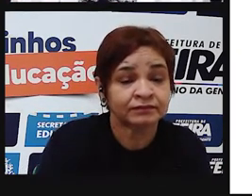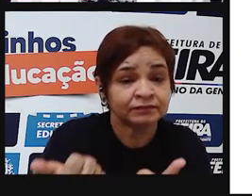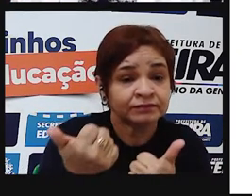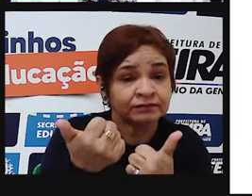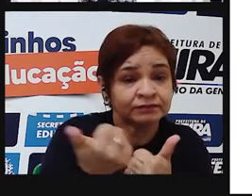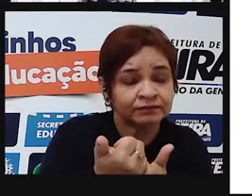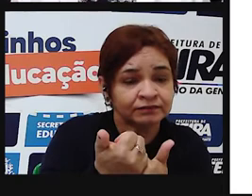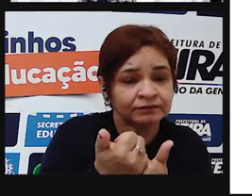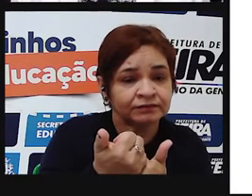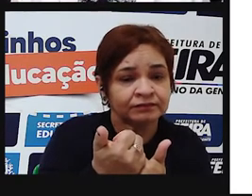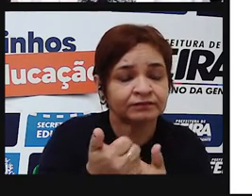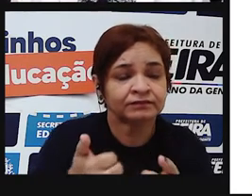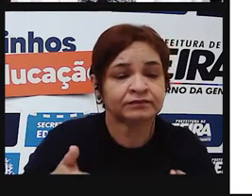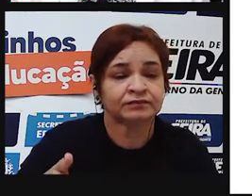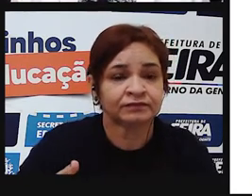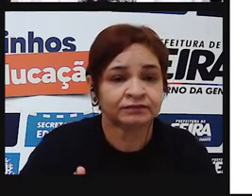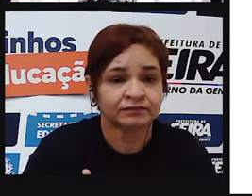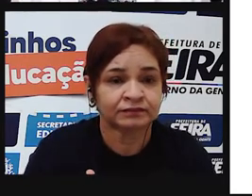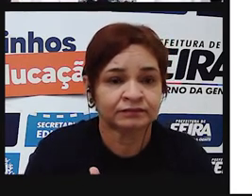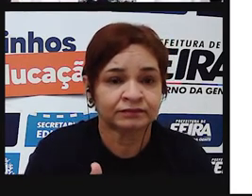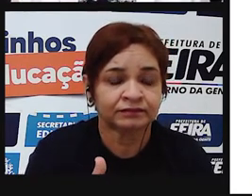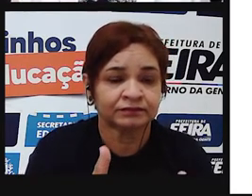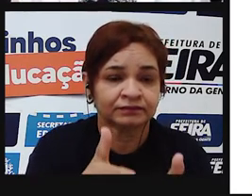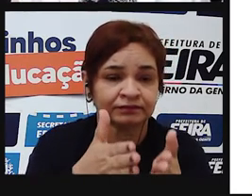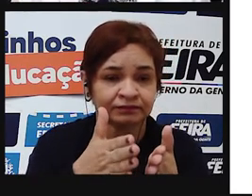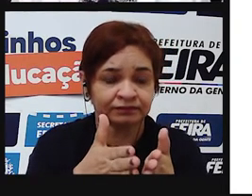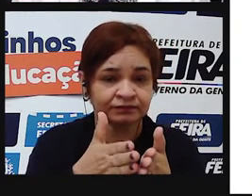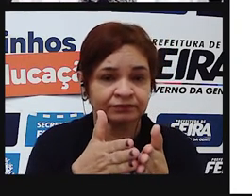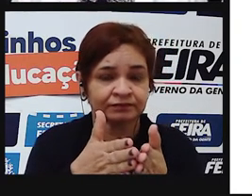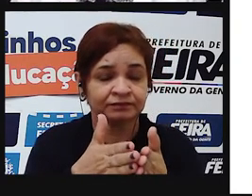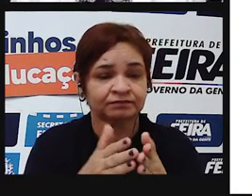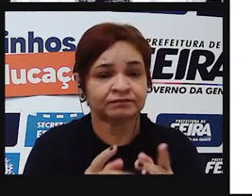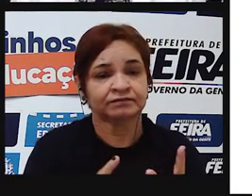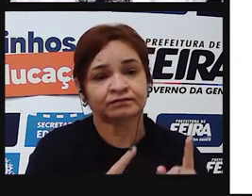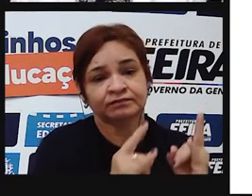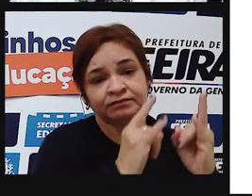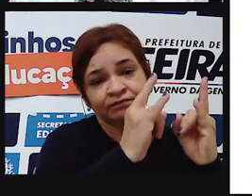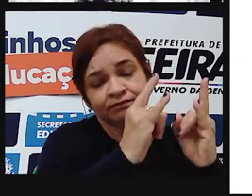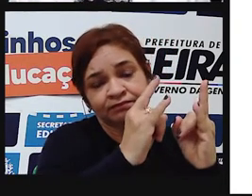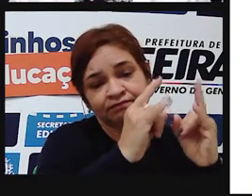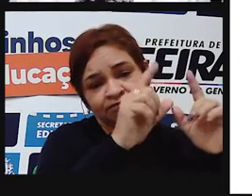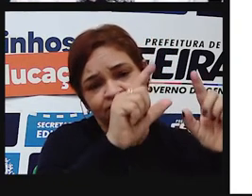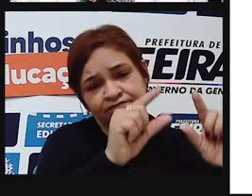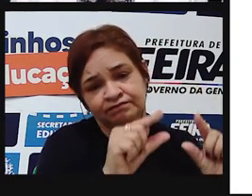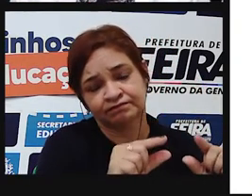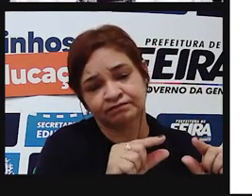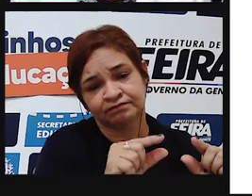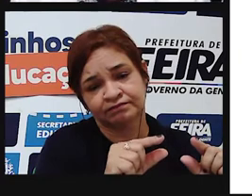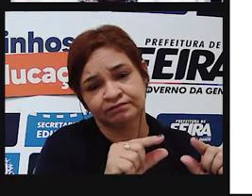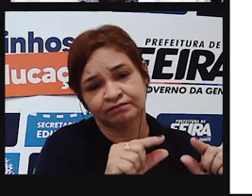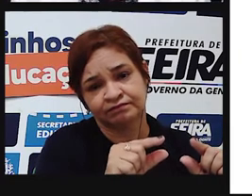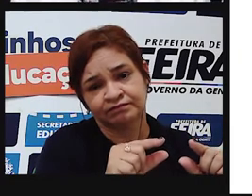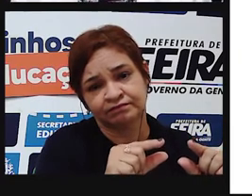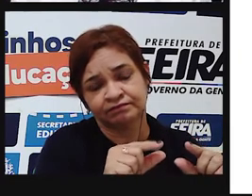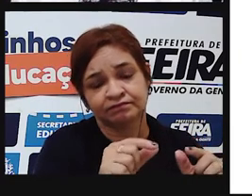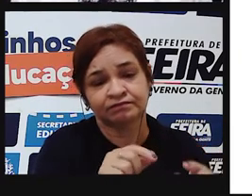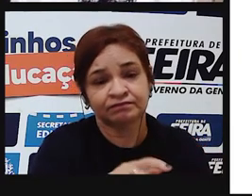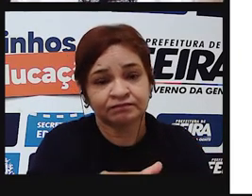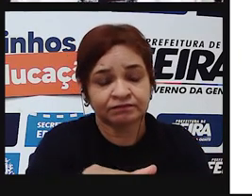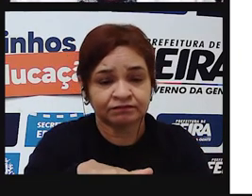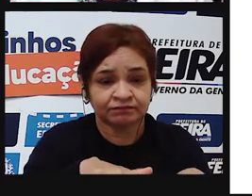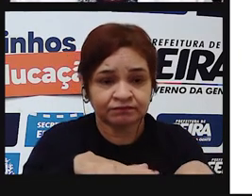ruas estreitas e humildes, em que havia prédios pequenos e baratos, rasgaram-se ruas largas